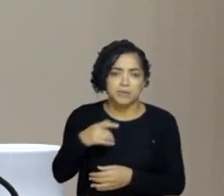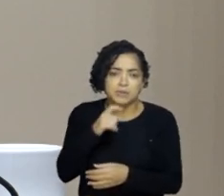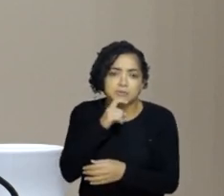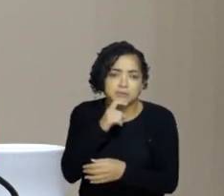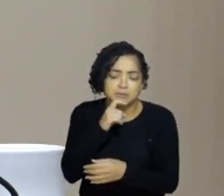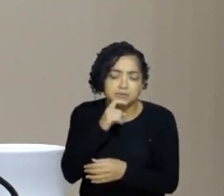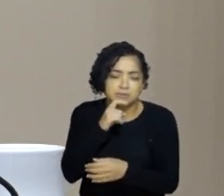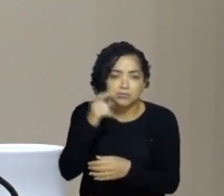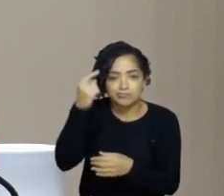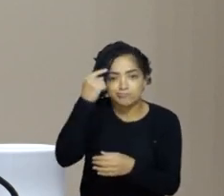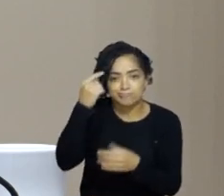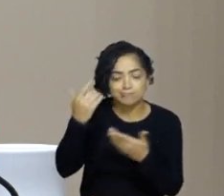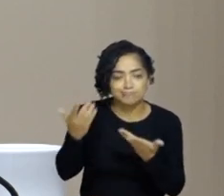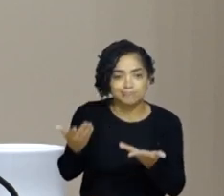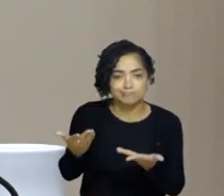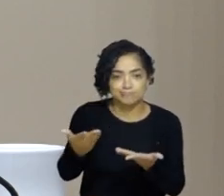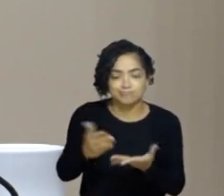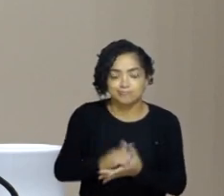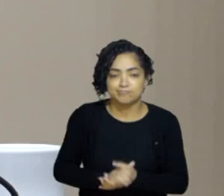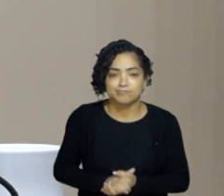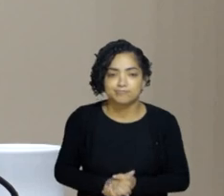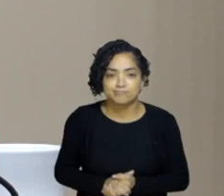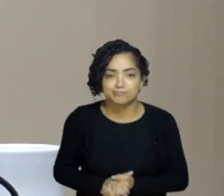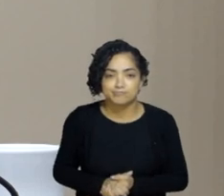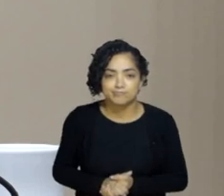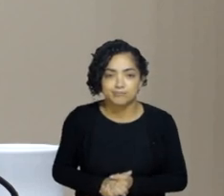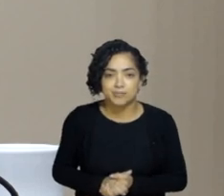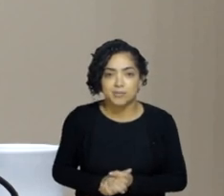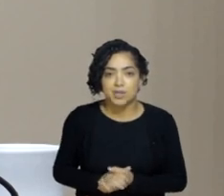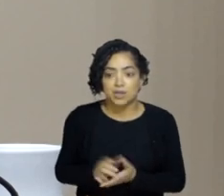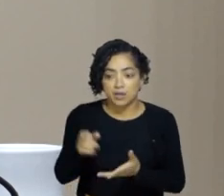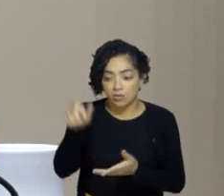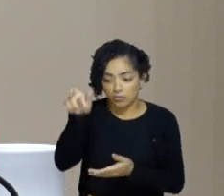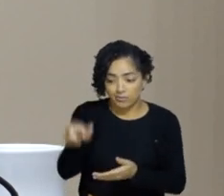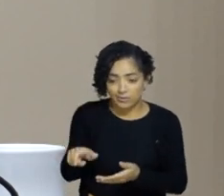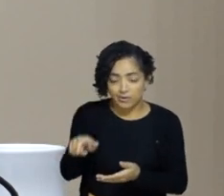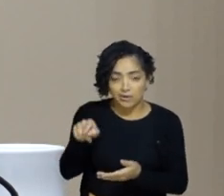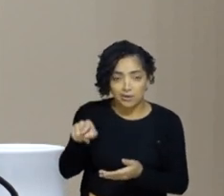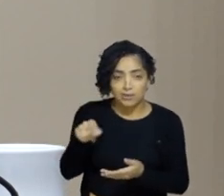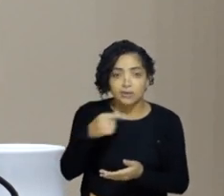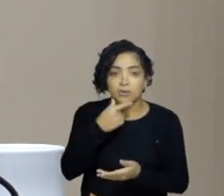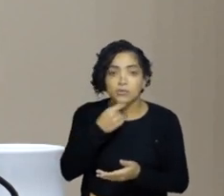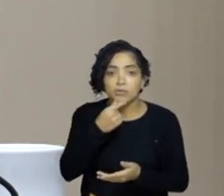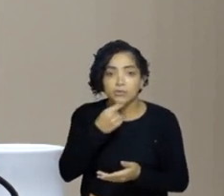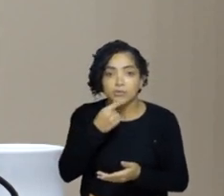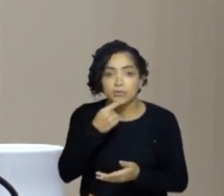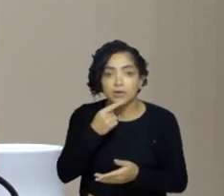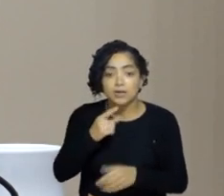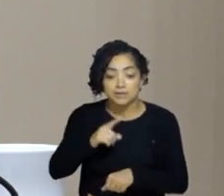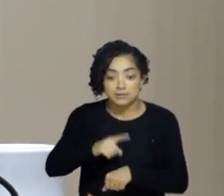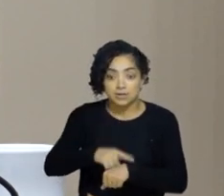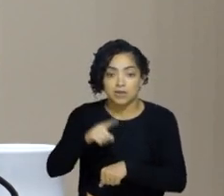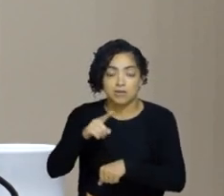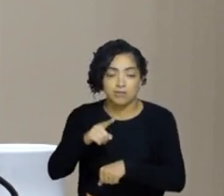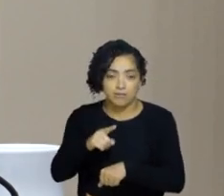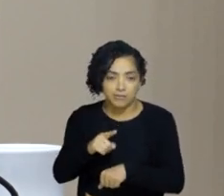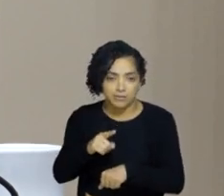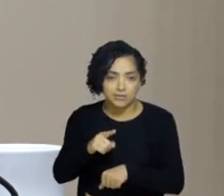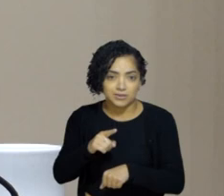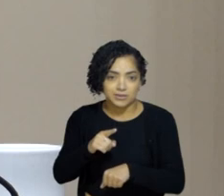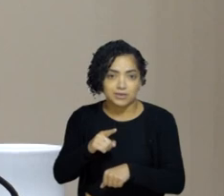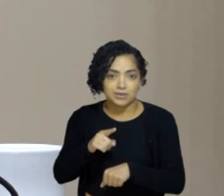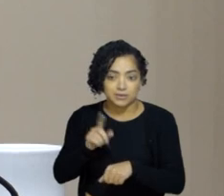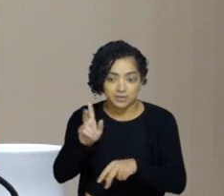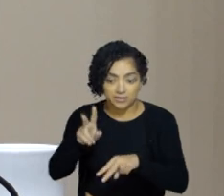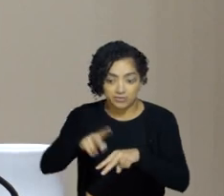É um fim do mundo. O cara que, na hora da abordagem,